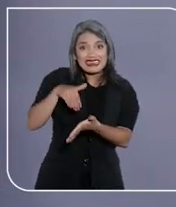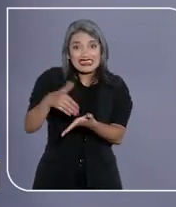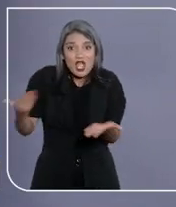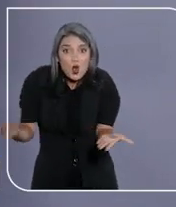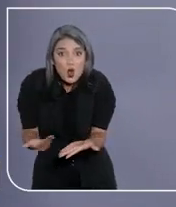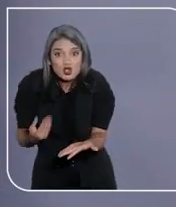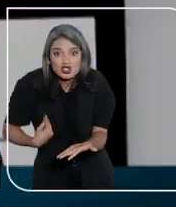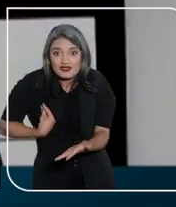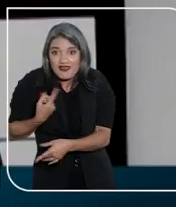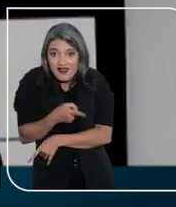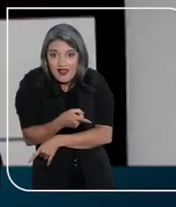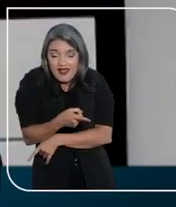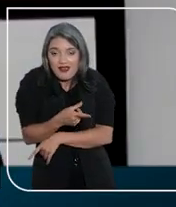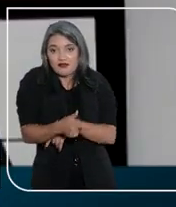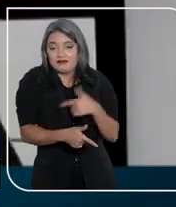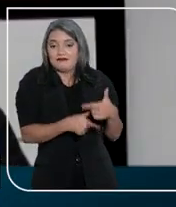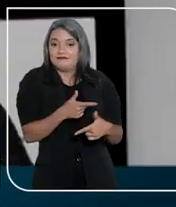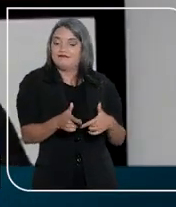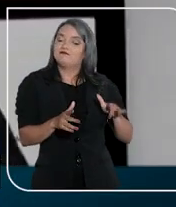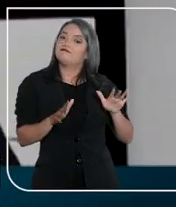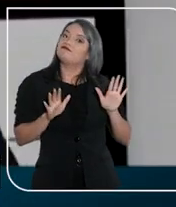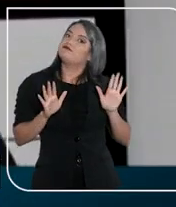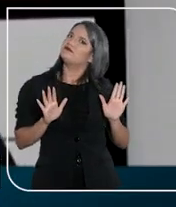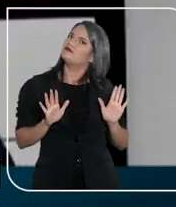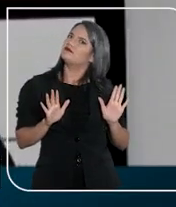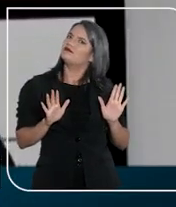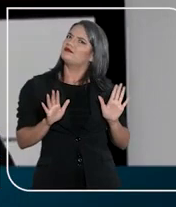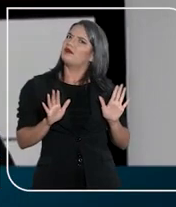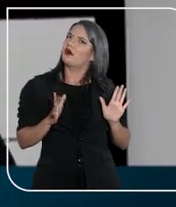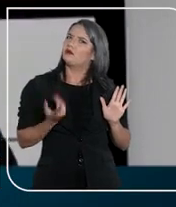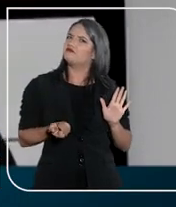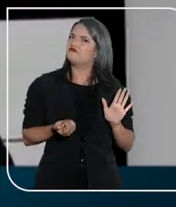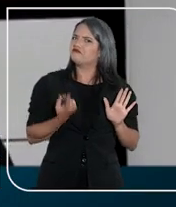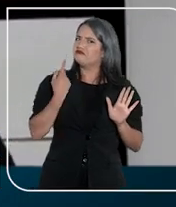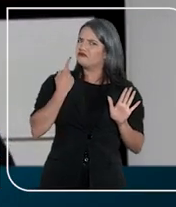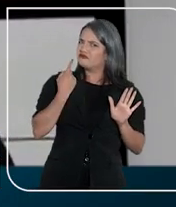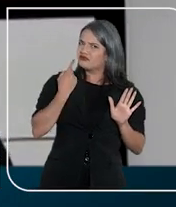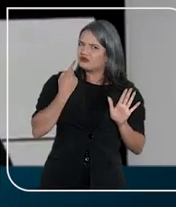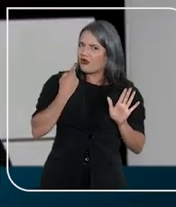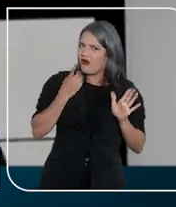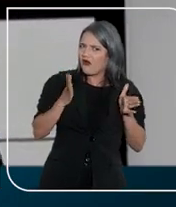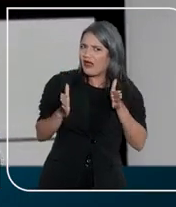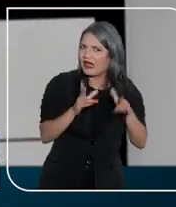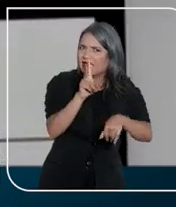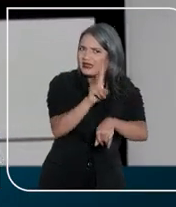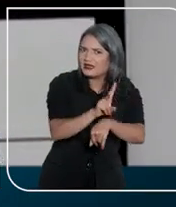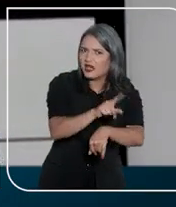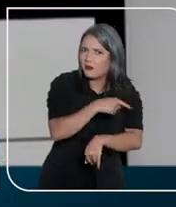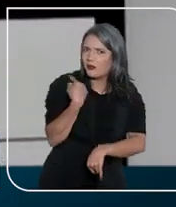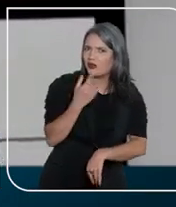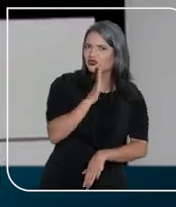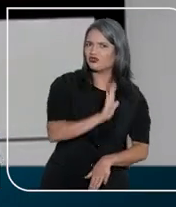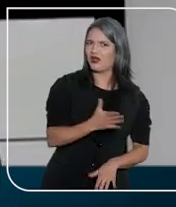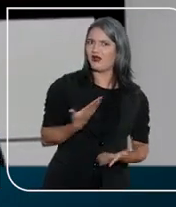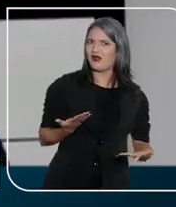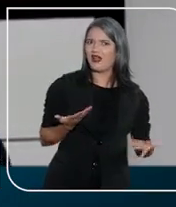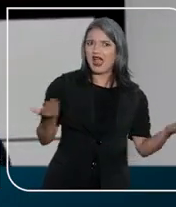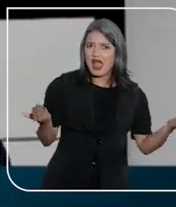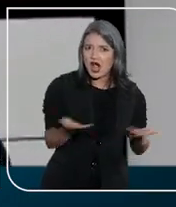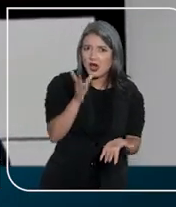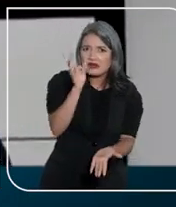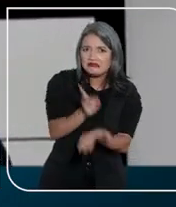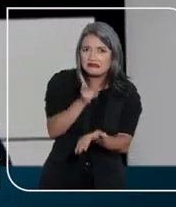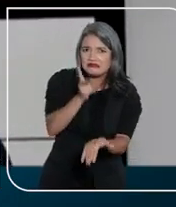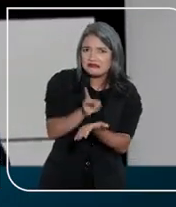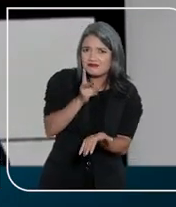ainda hoje, temporário não era. Aquilo que era temporário se transformou em ordinário.